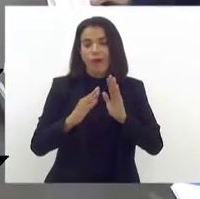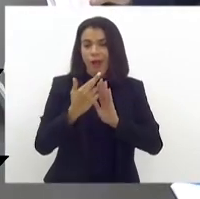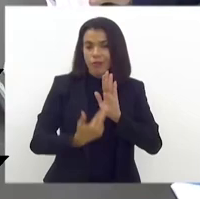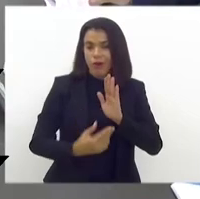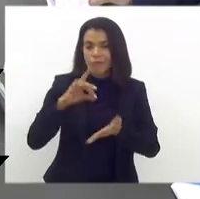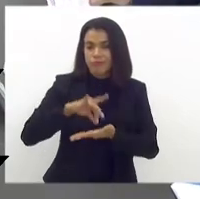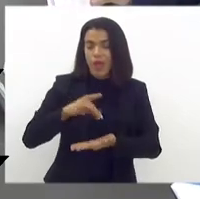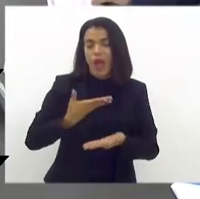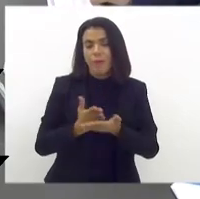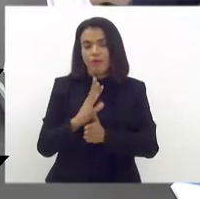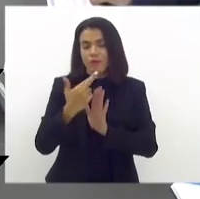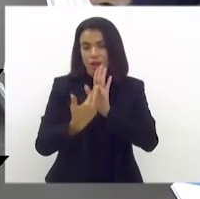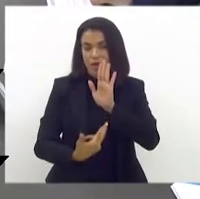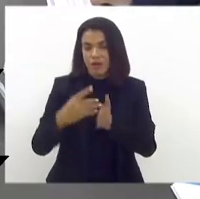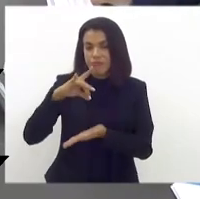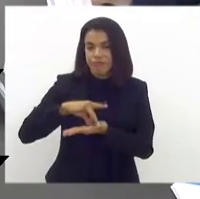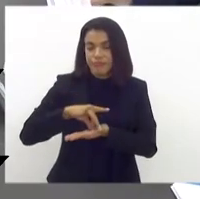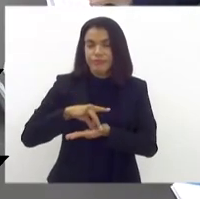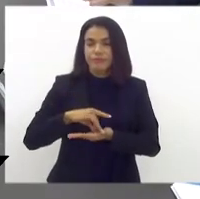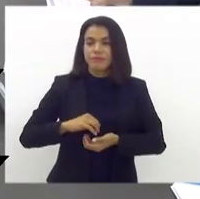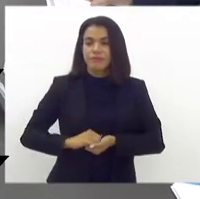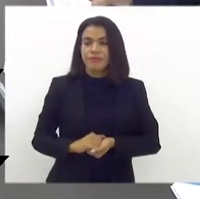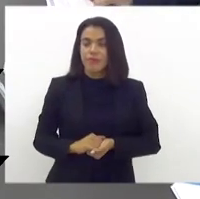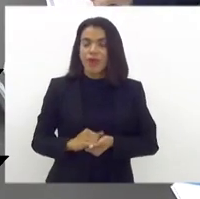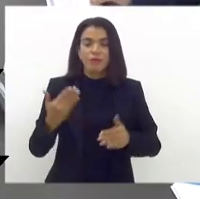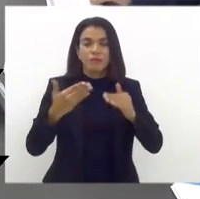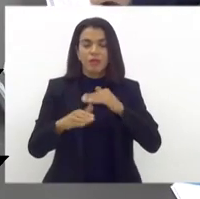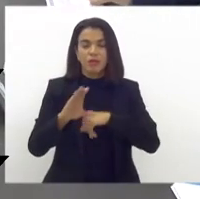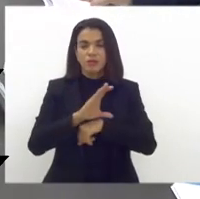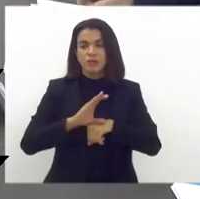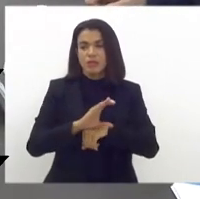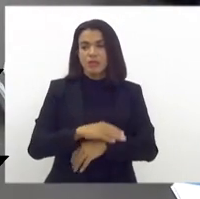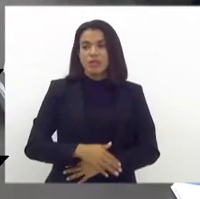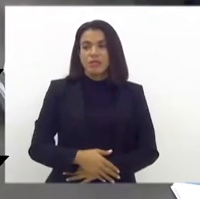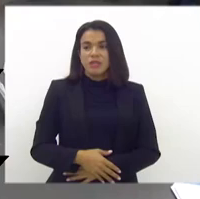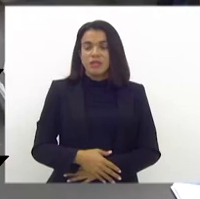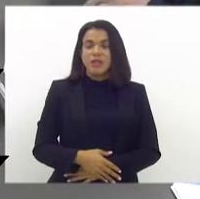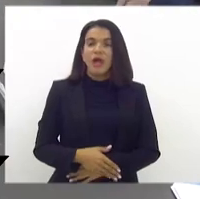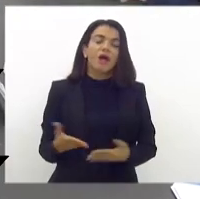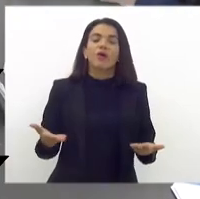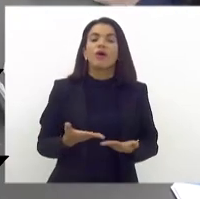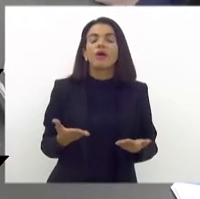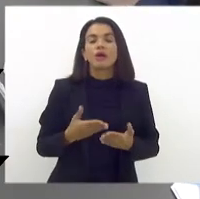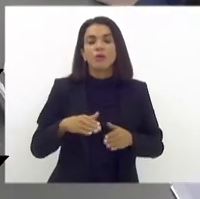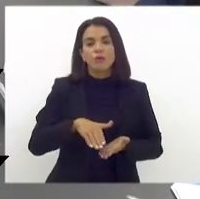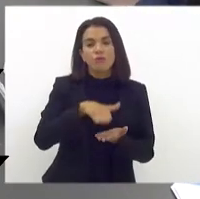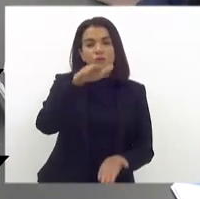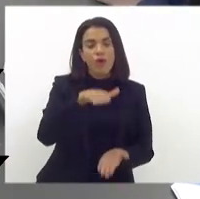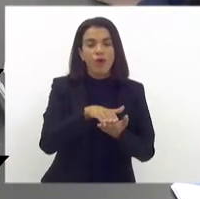estão, aprovados os relatórios originais pela inconstitucionalidade. Passemos então ao bloco de projetos